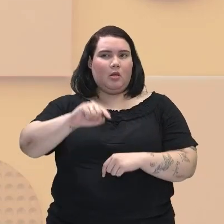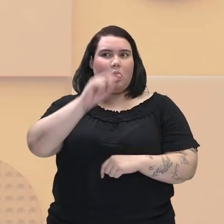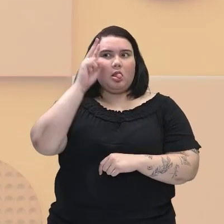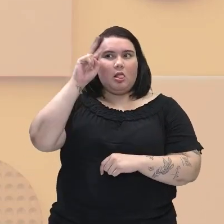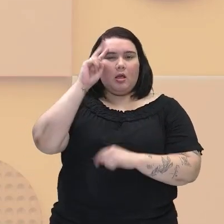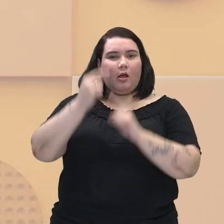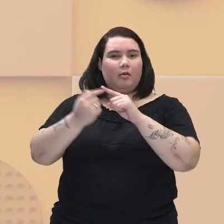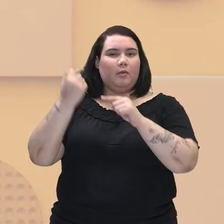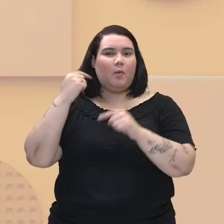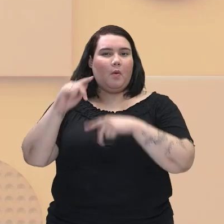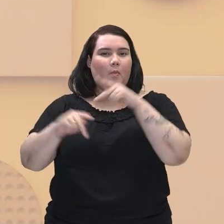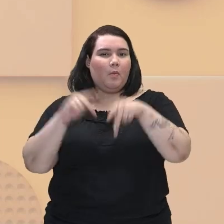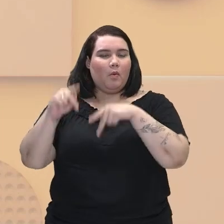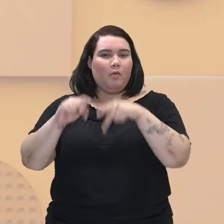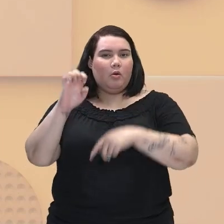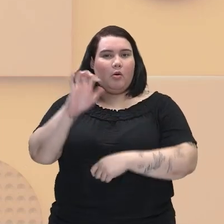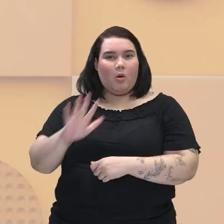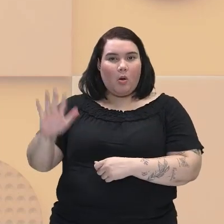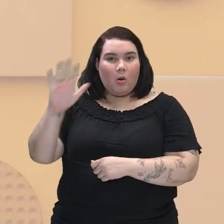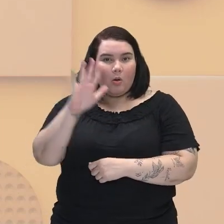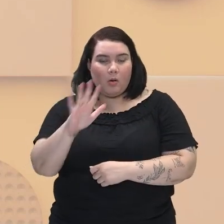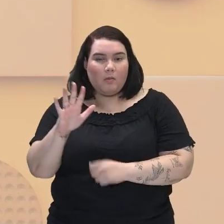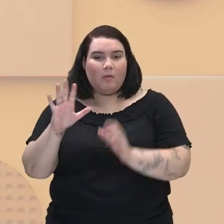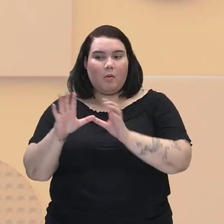nações europeias que